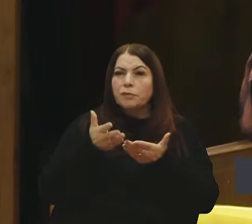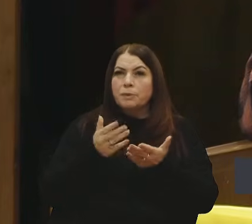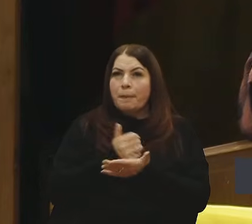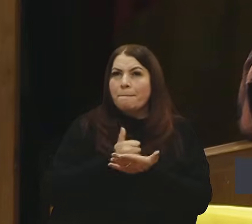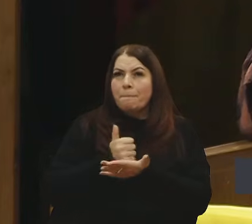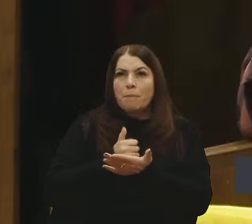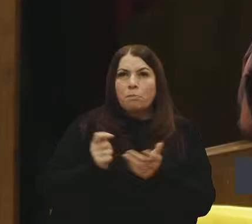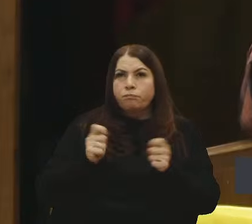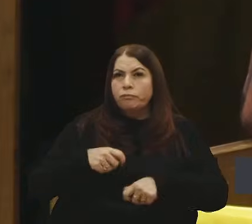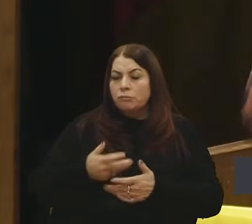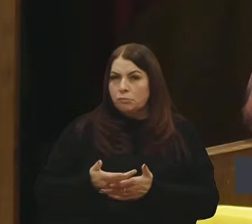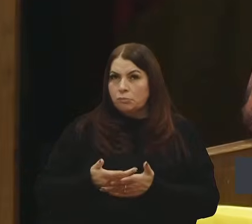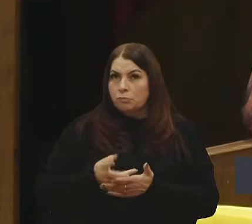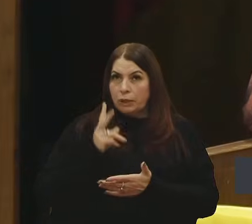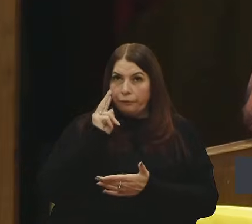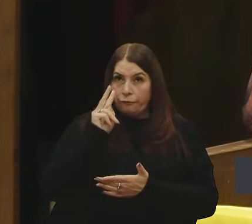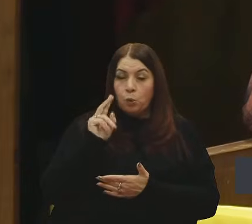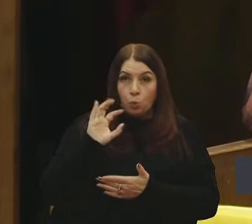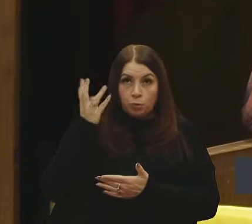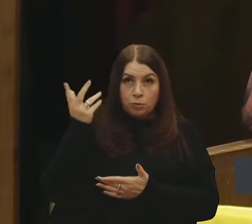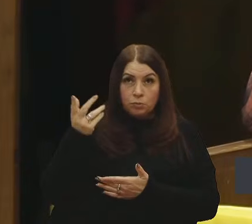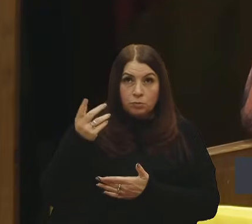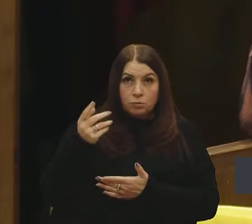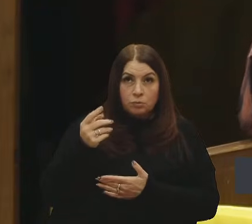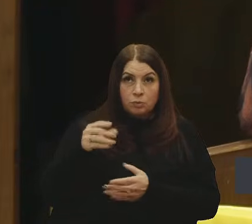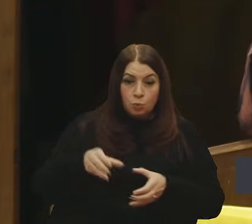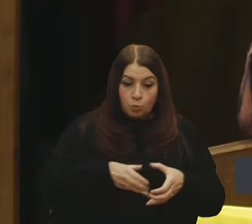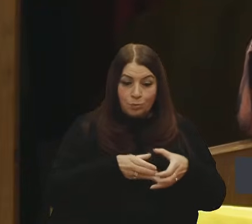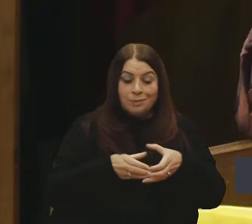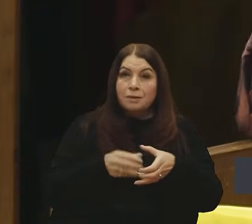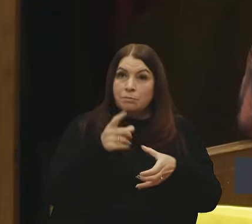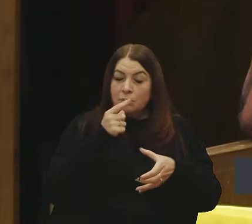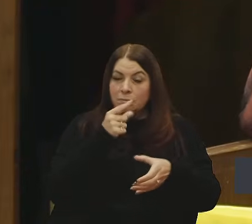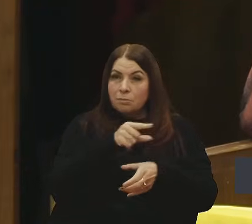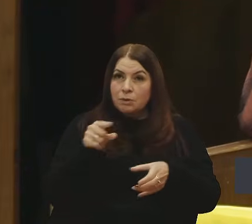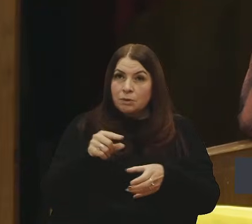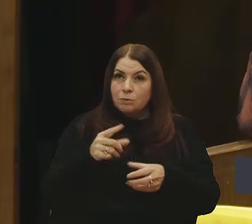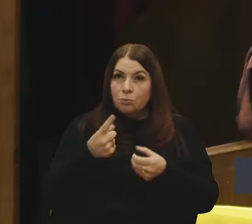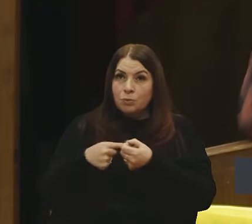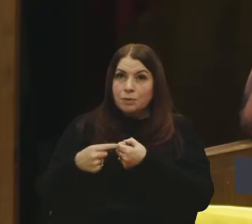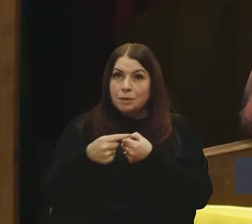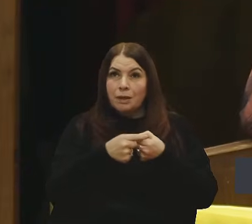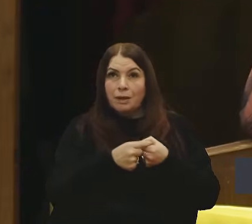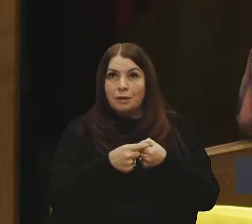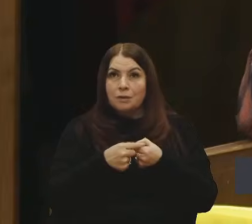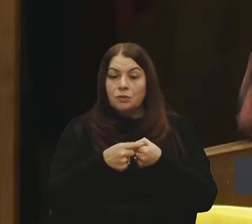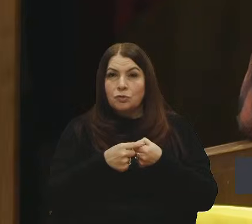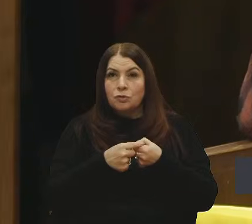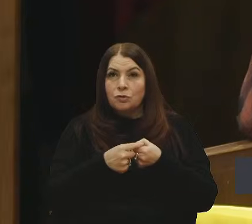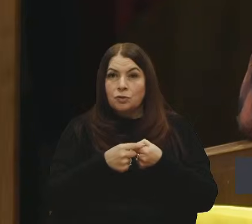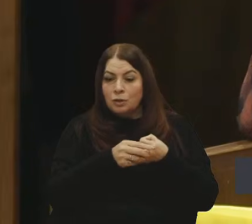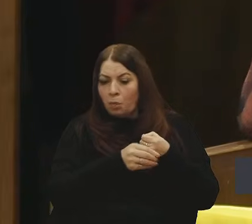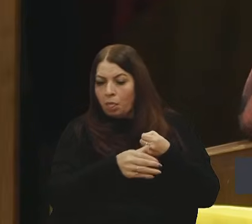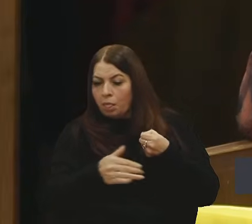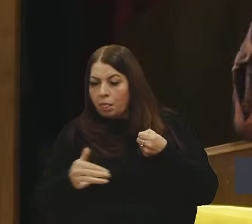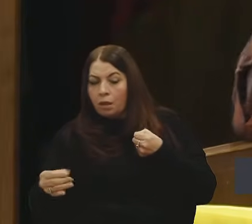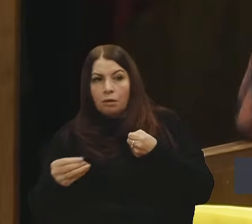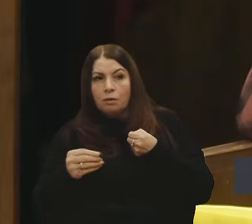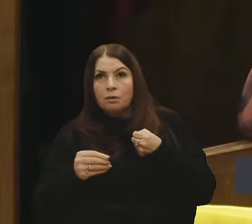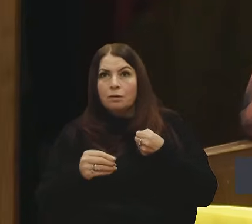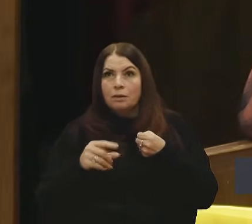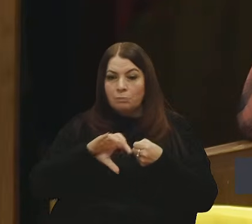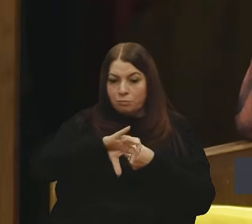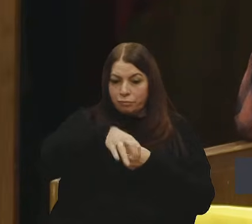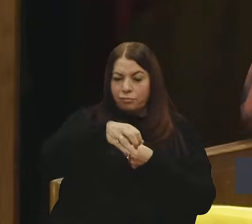básicos possíveis. A gente viu o que ocorreu no saneamento. Diversas cidades do Rio Grande do Sul hoje escorre barro das torneiras.